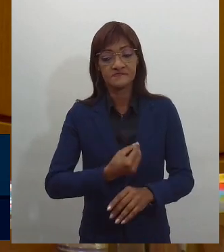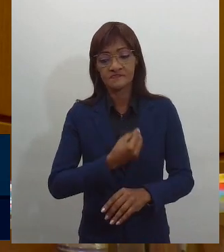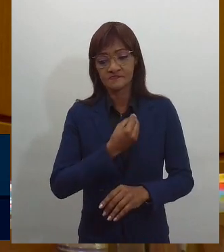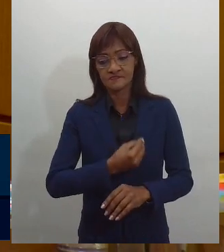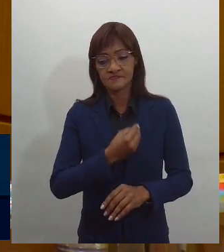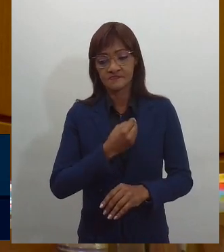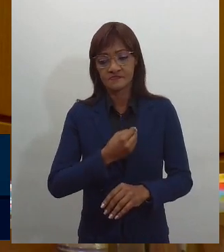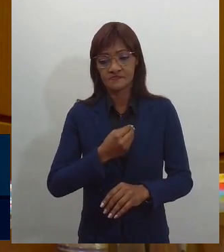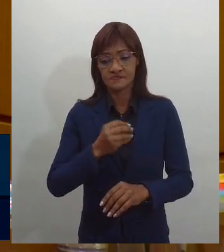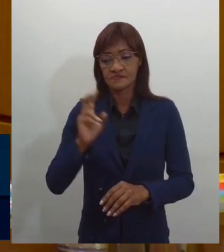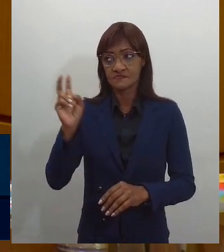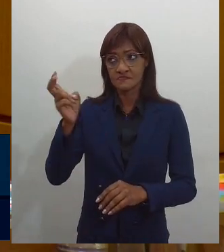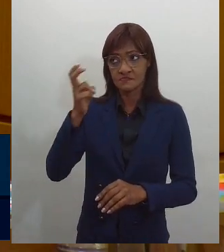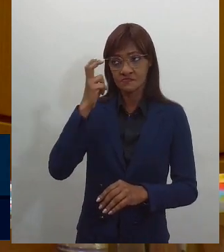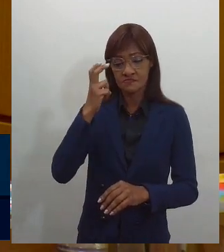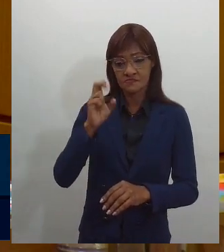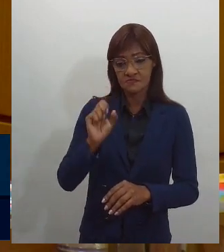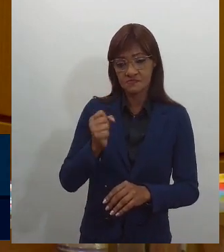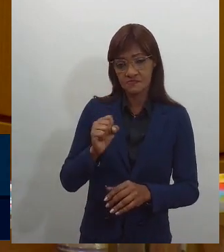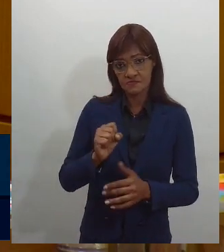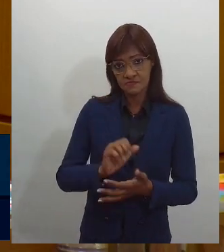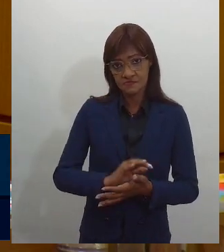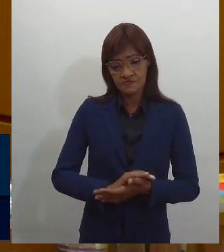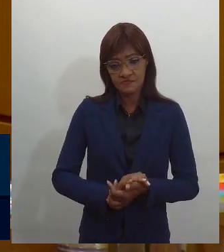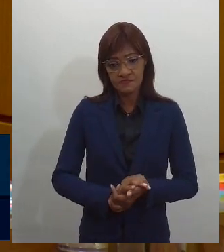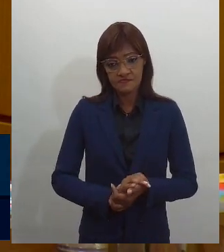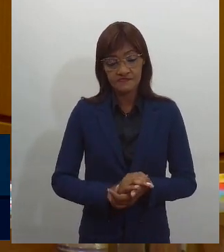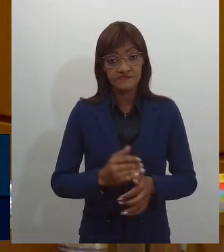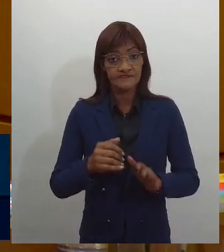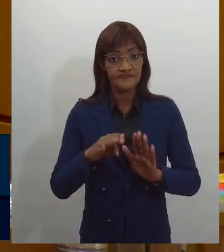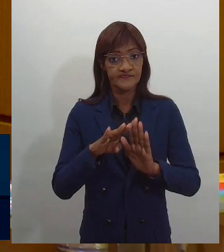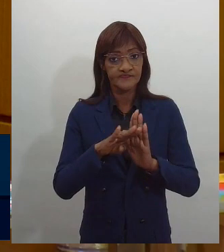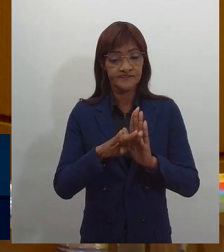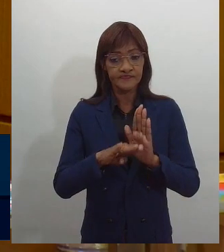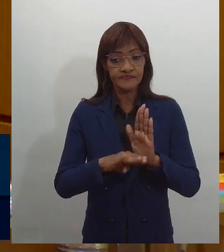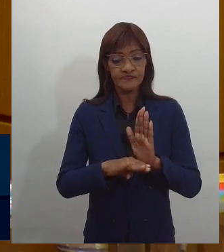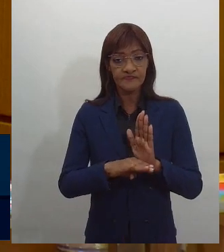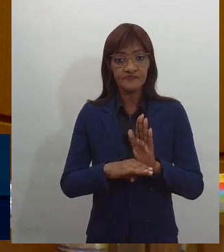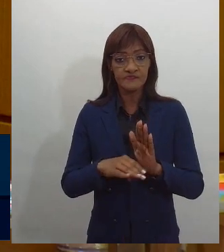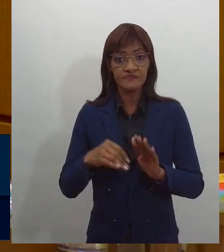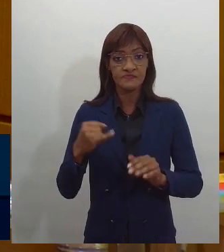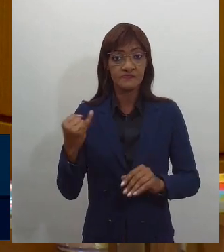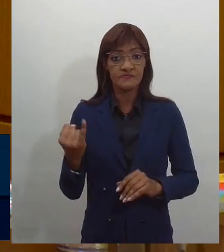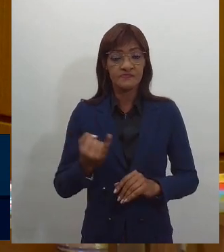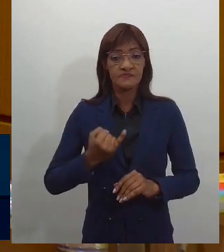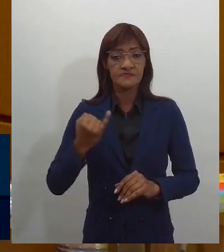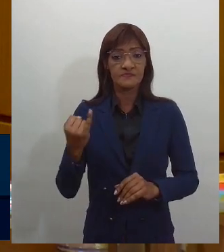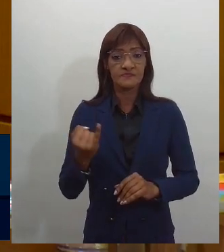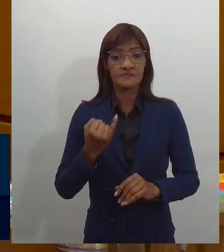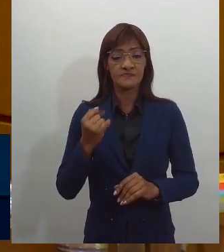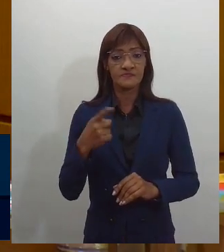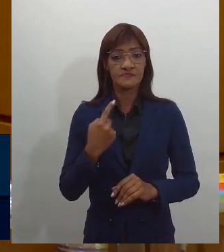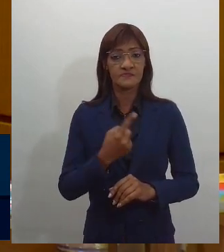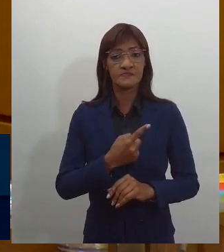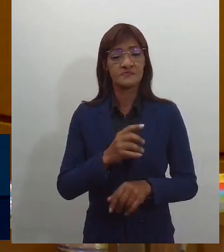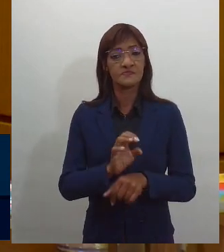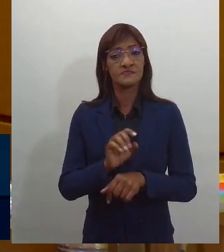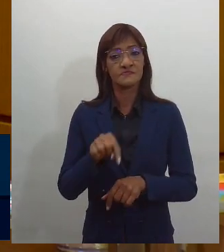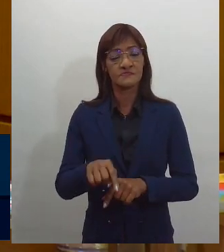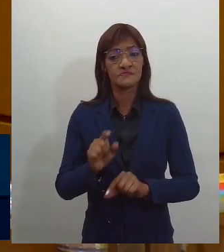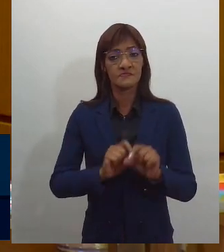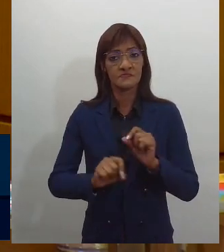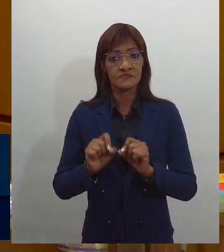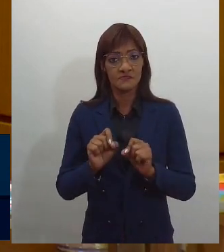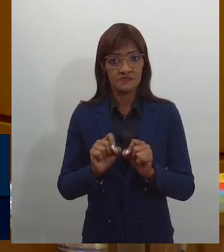sergipana. Esse programa, que é muito importante do nosso estado, visa destinar uma